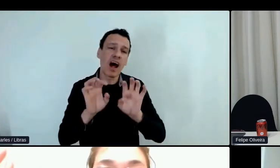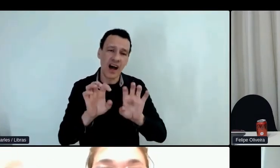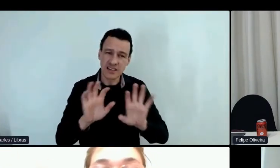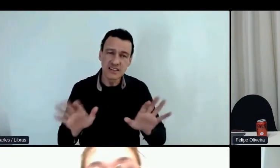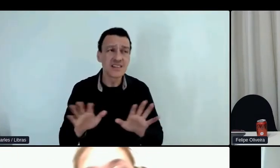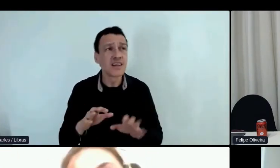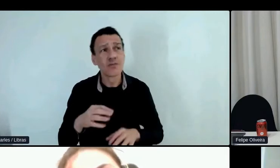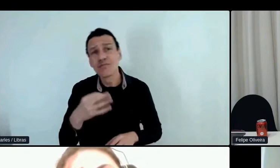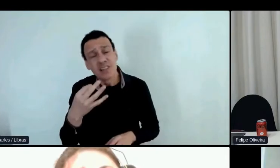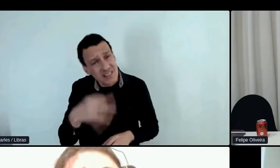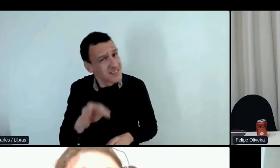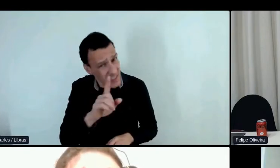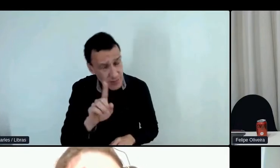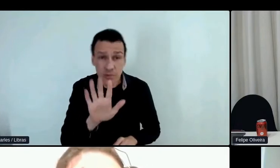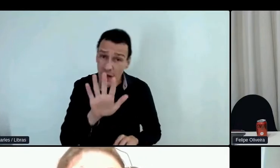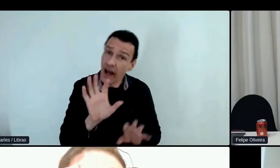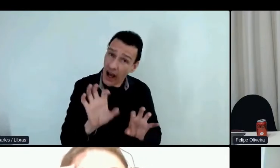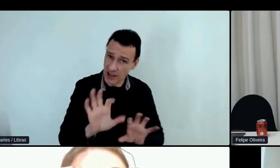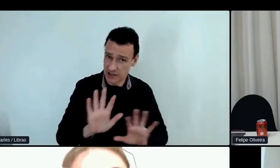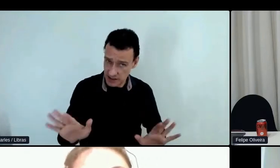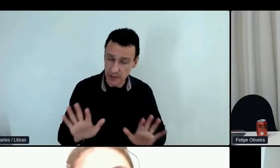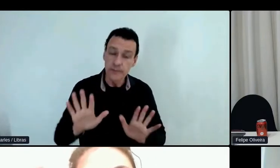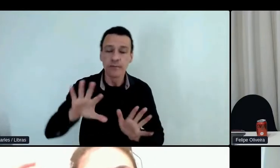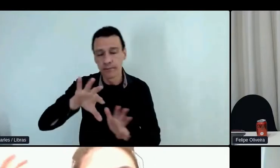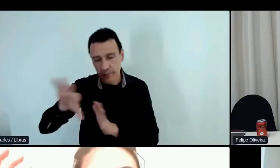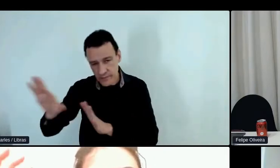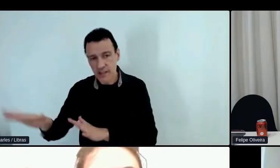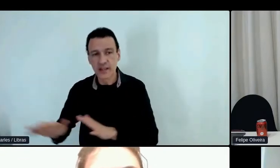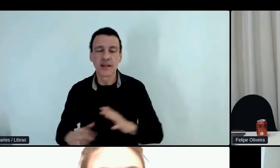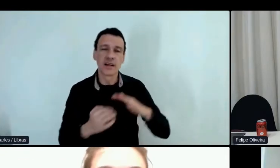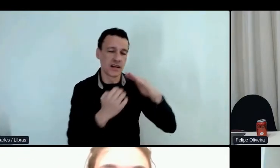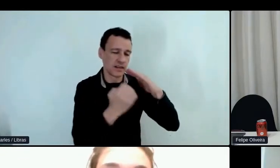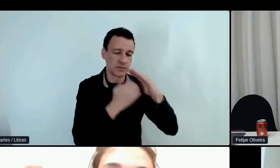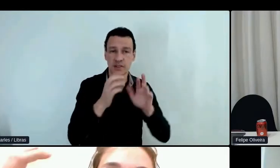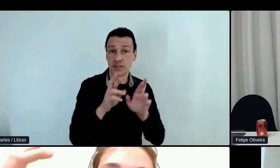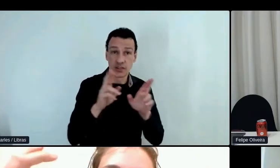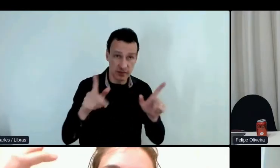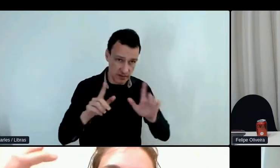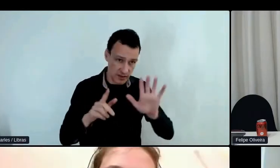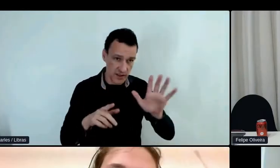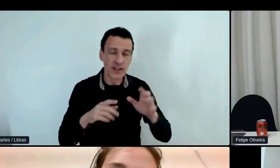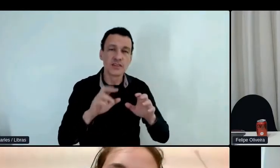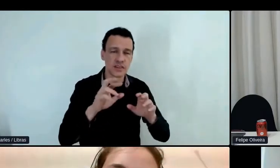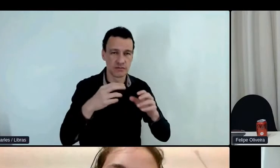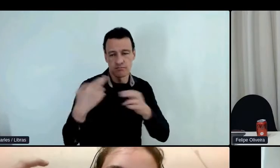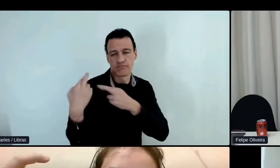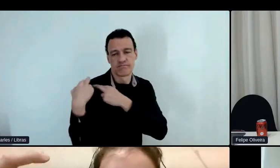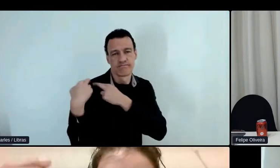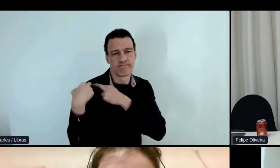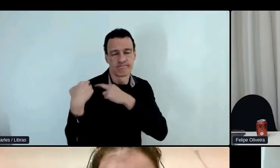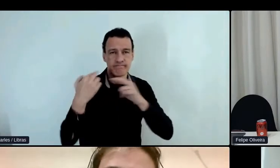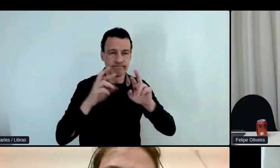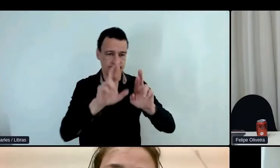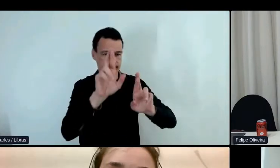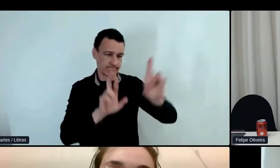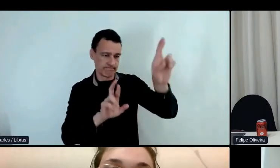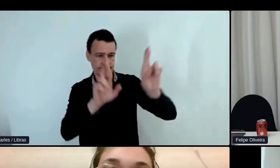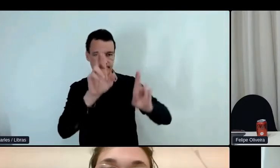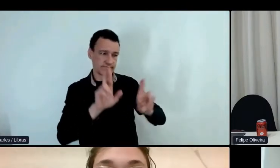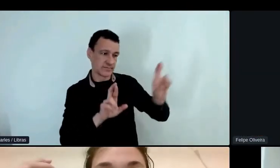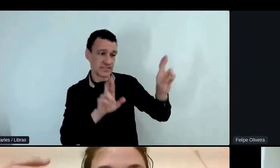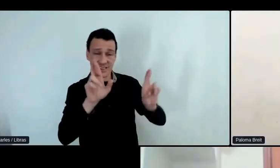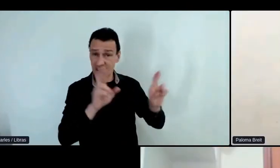que os donos da verdade sempre, né? Então o professor está lá em cima, o aluno está lá embaixo e é isso. É essa